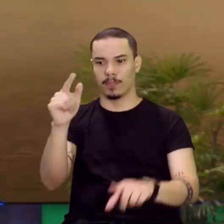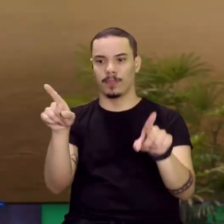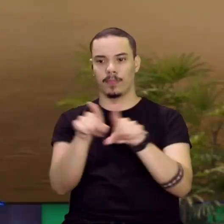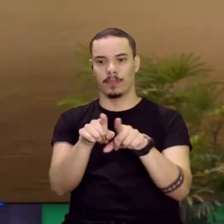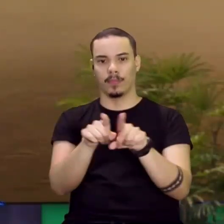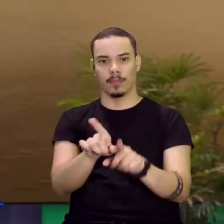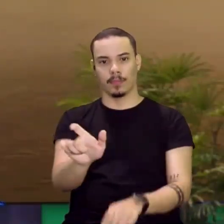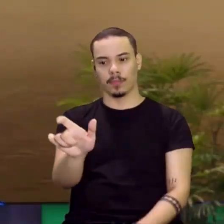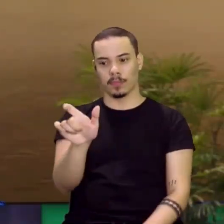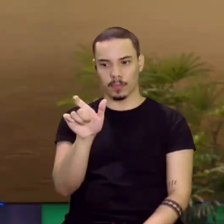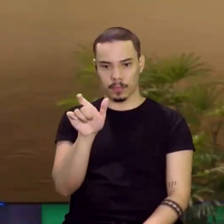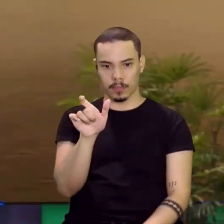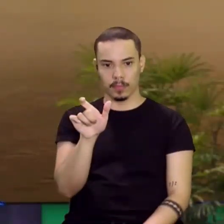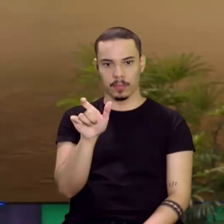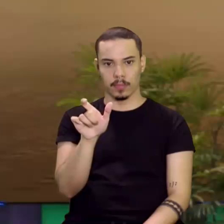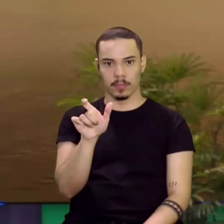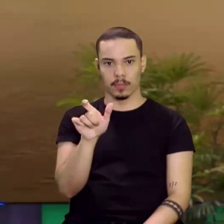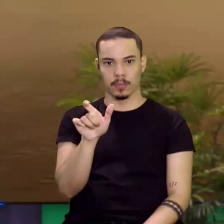palavra.